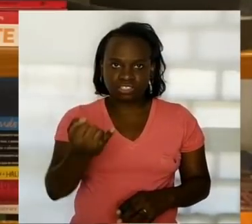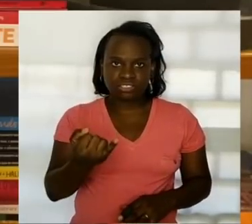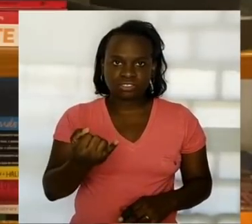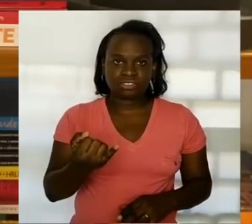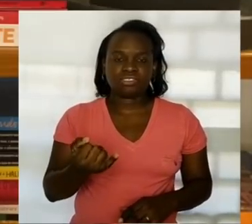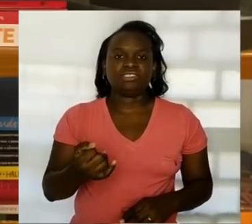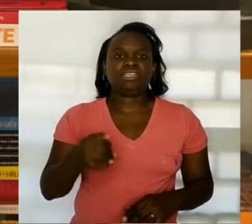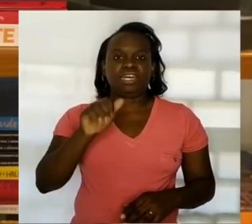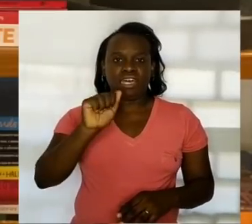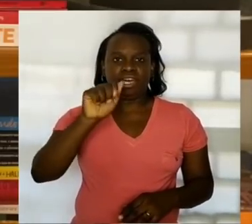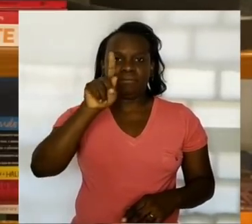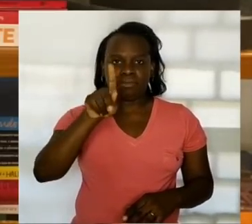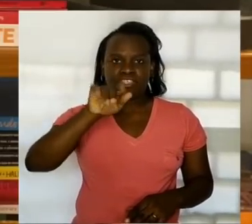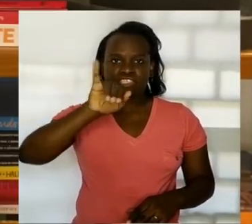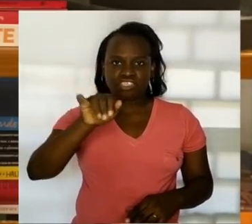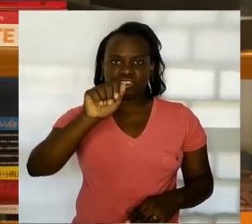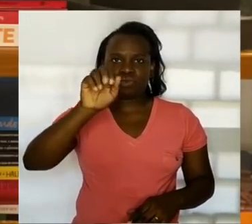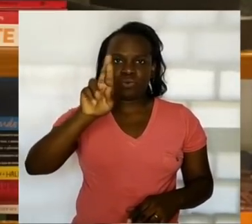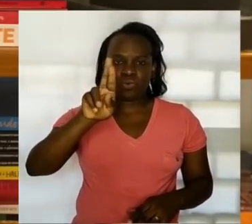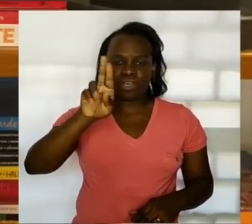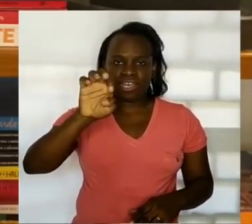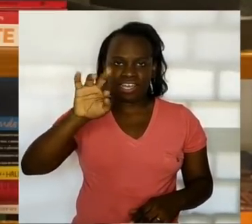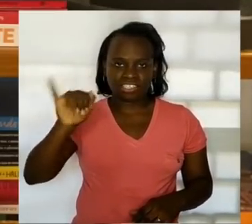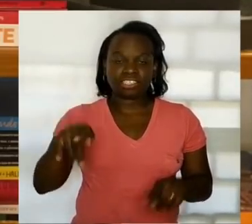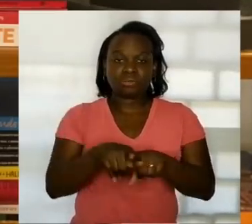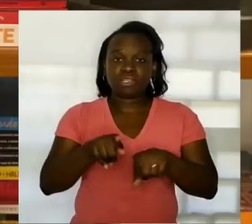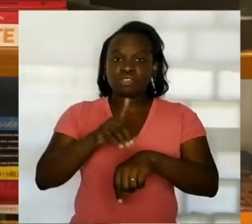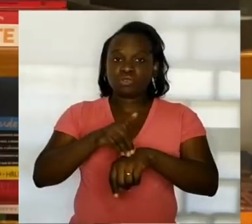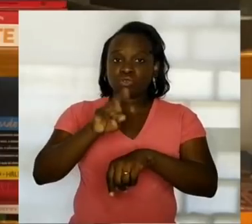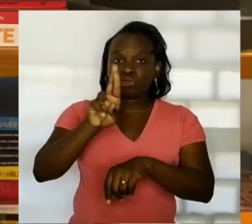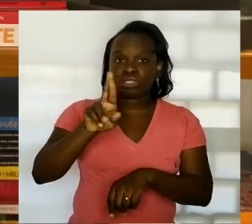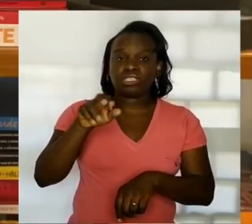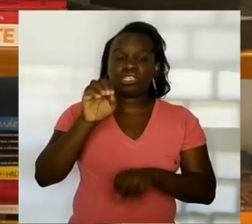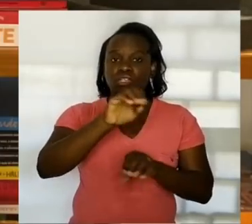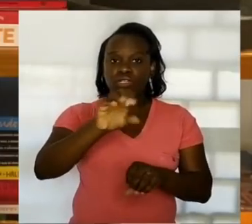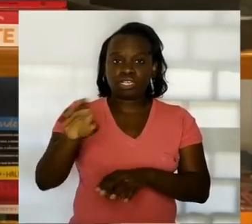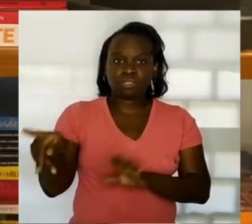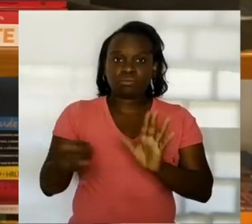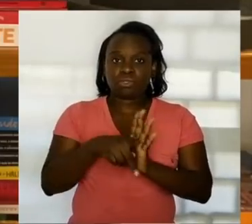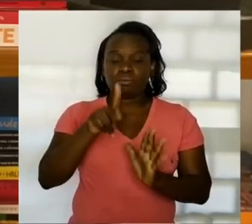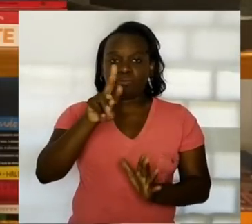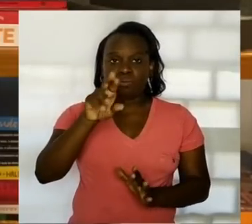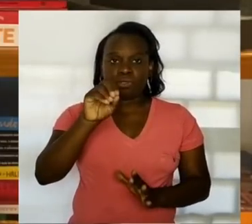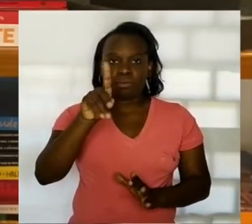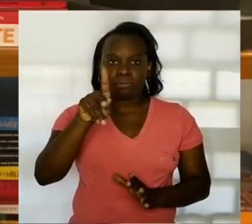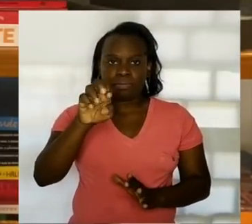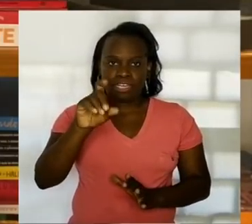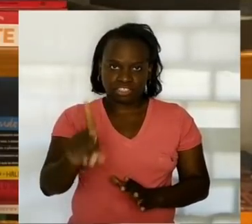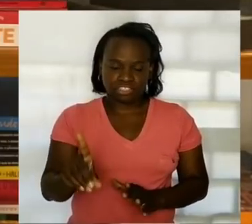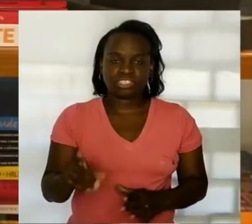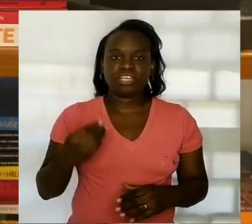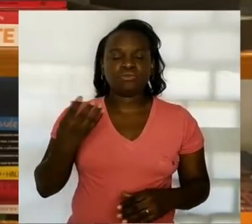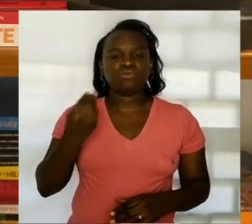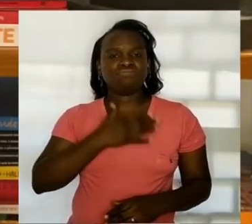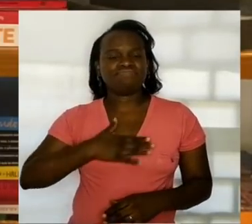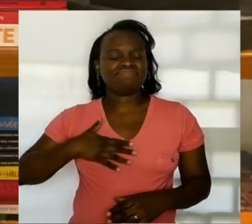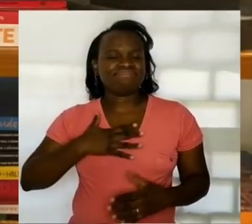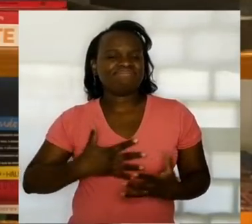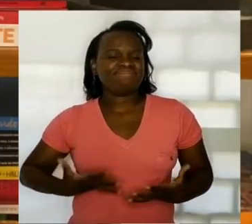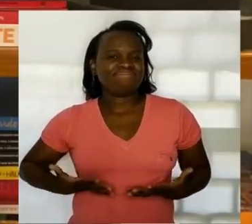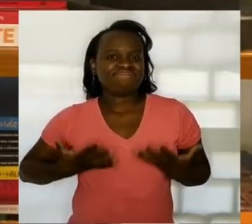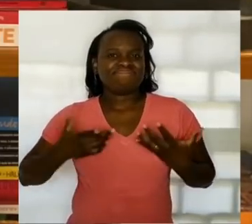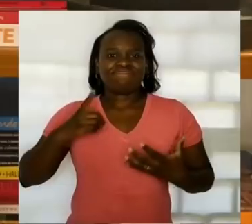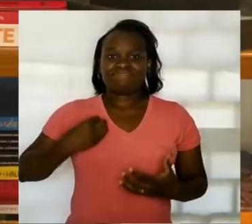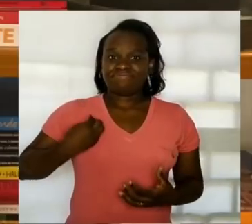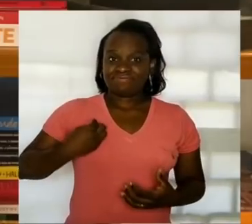Janeiro, a APG-UERJ, e também doutorando em Educação pelo PROPED da UERJ. Fico muito feliz e honrado de poder